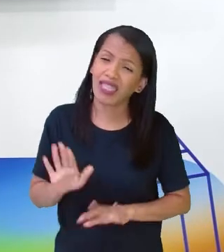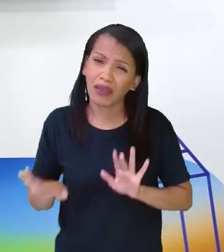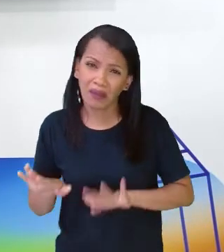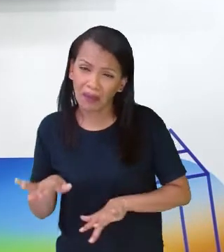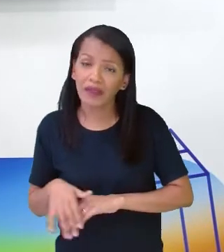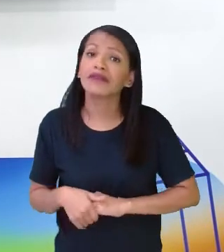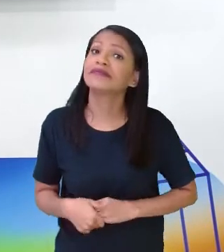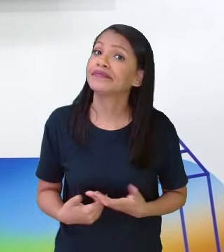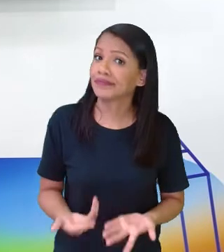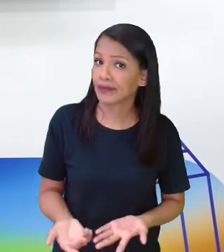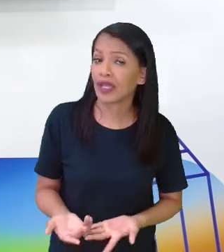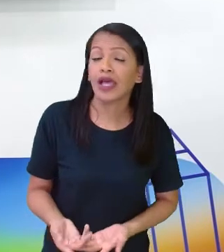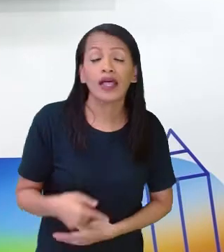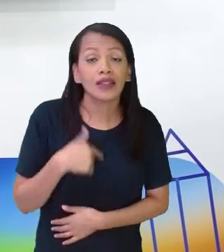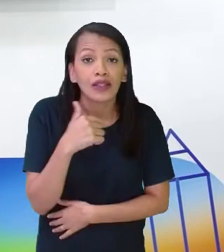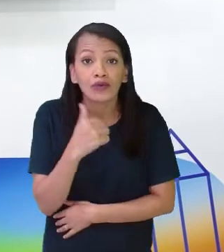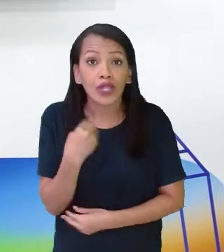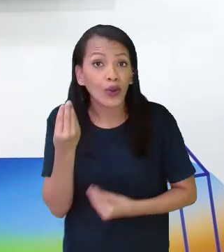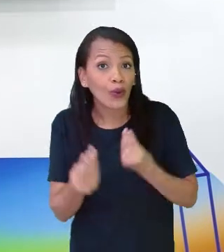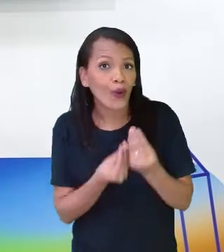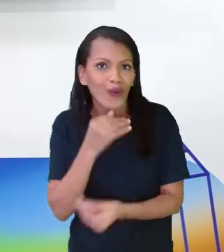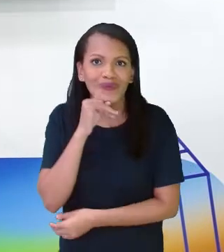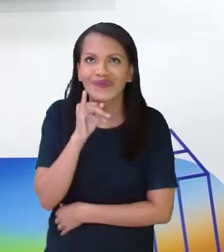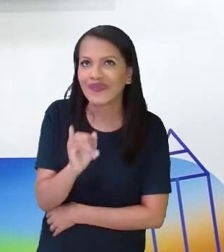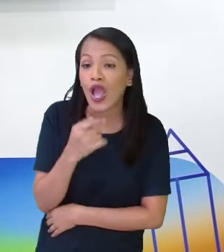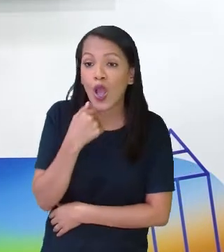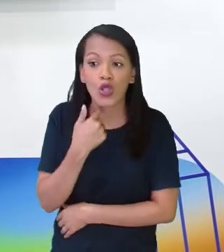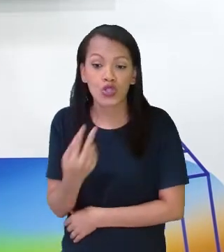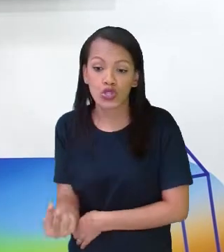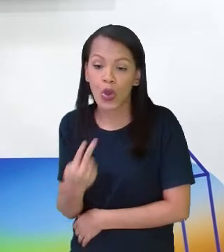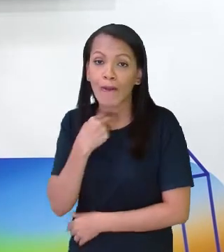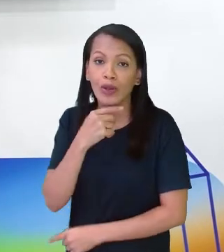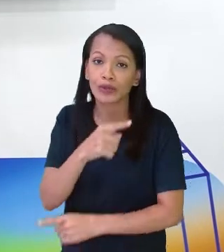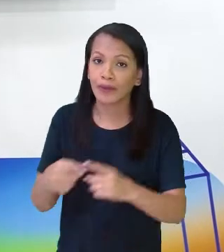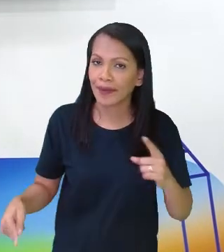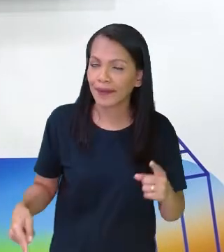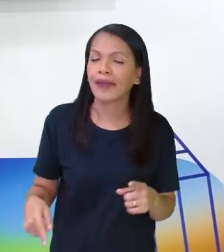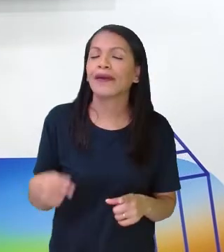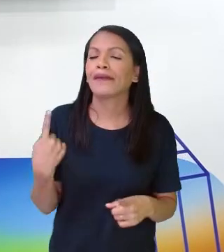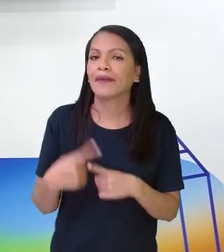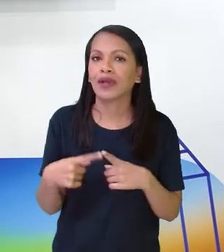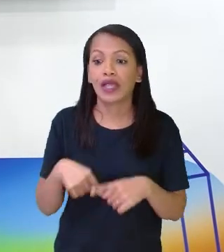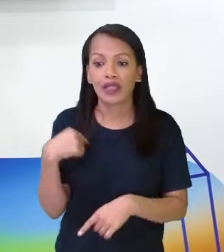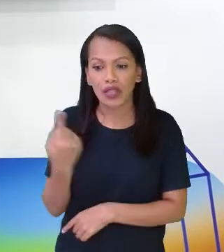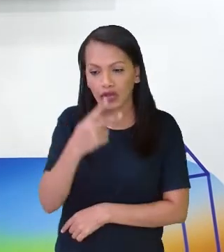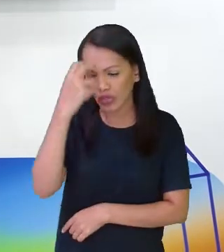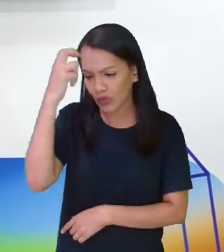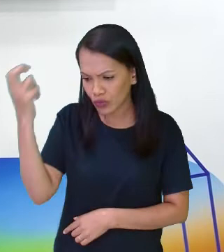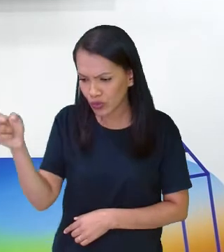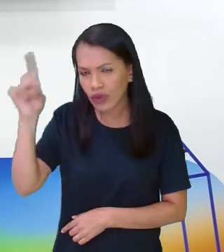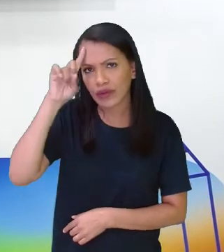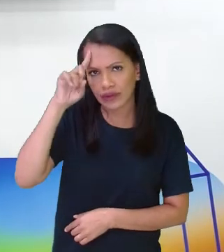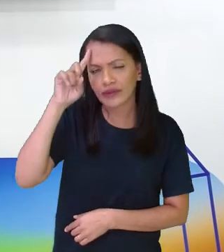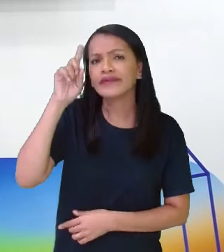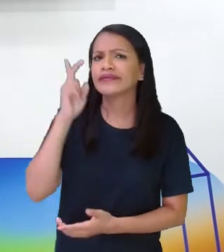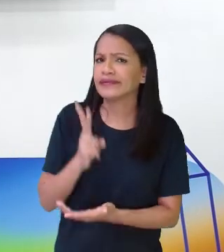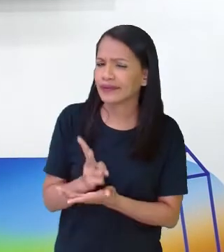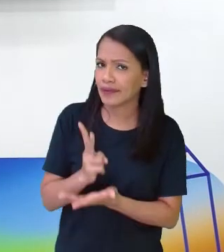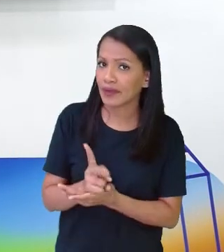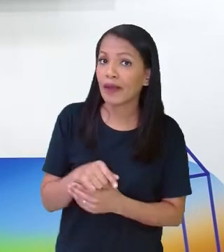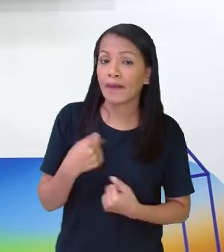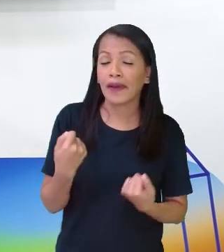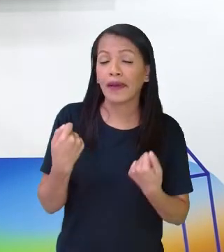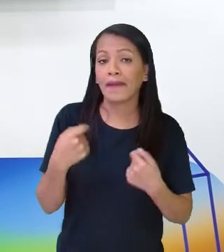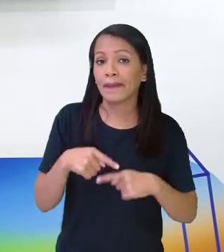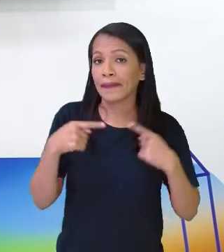não saudáveis, não tem como não fazer isso, faz parte da nossa vida, faz parte da nossa cultura, do dia a dia, do cotidiano, vai estar ali. Mas a gente